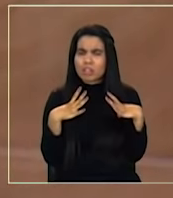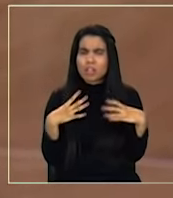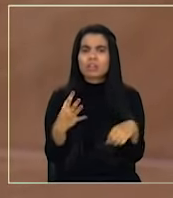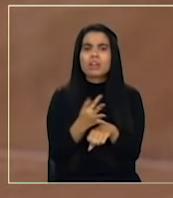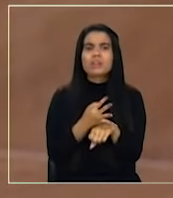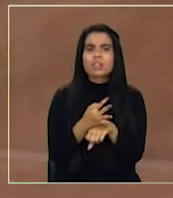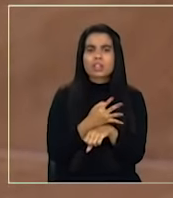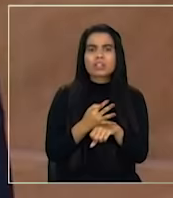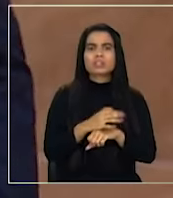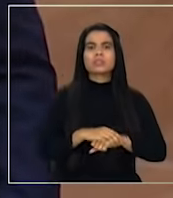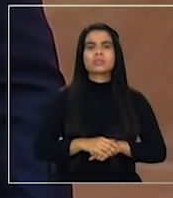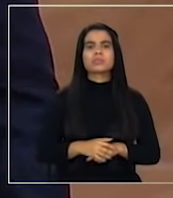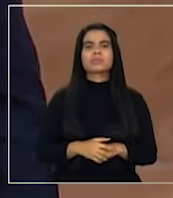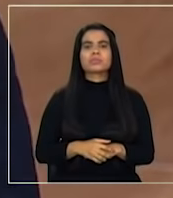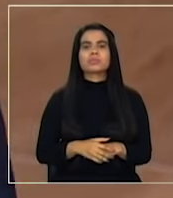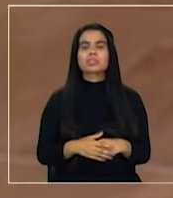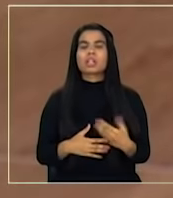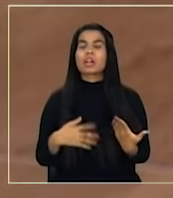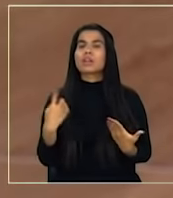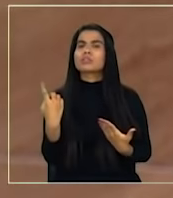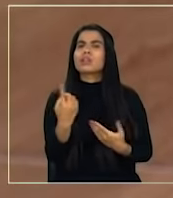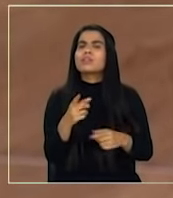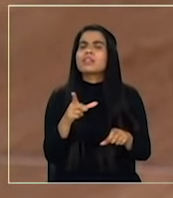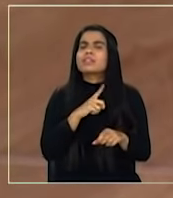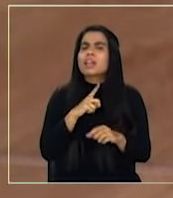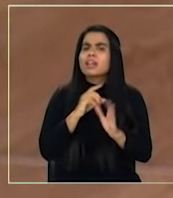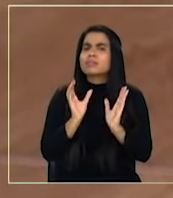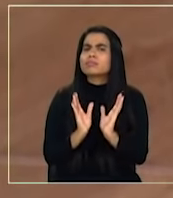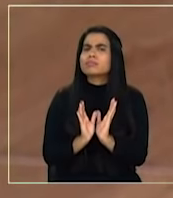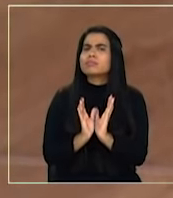quarta-feira. A gente vai ter